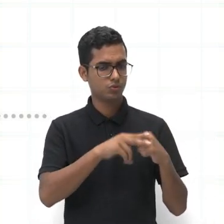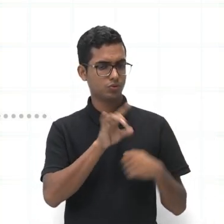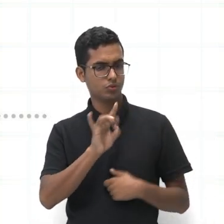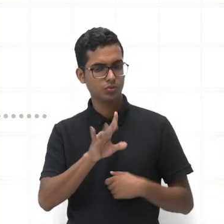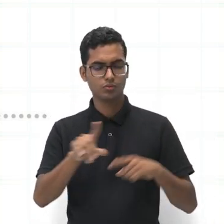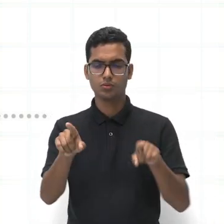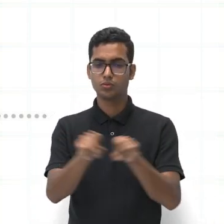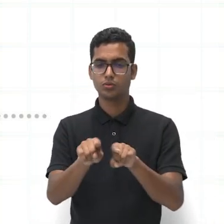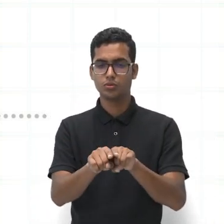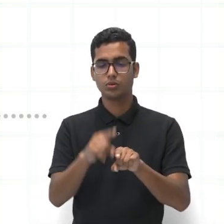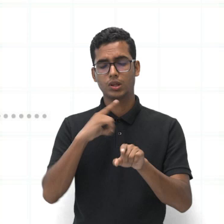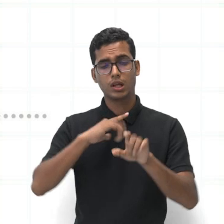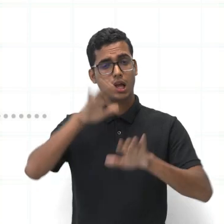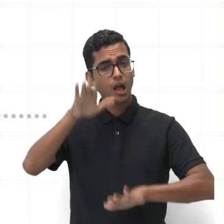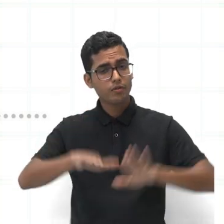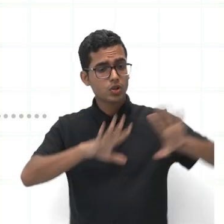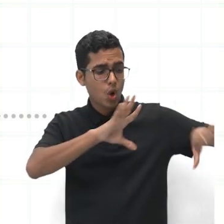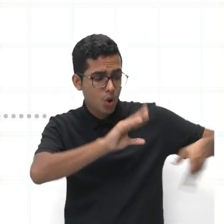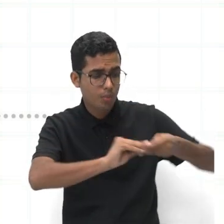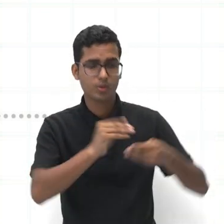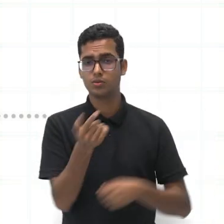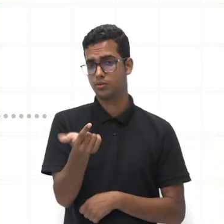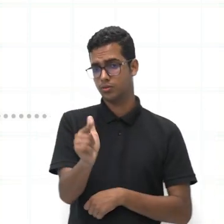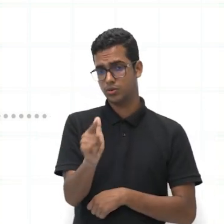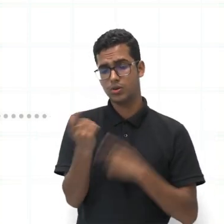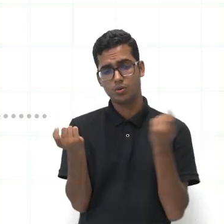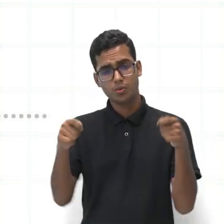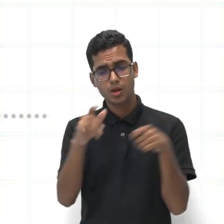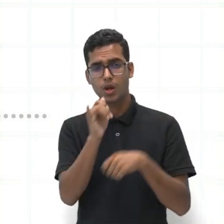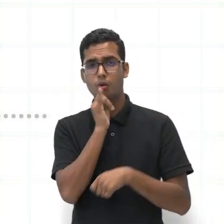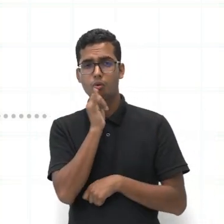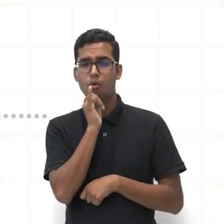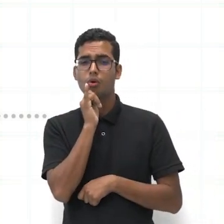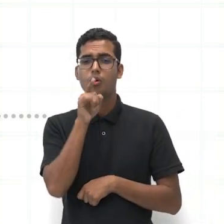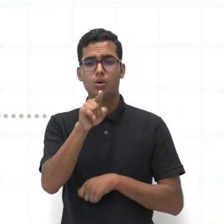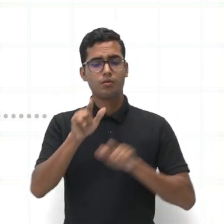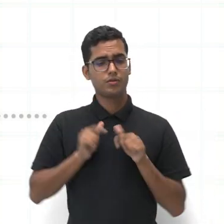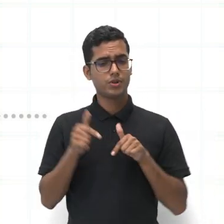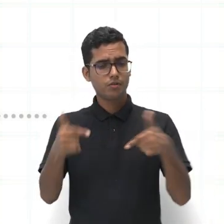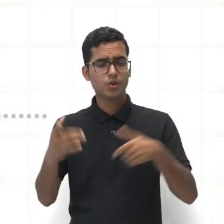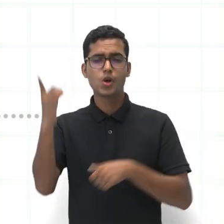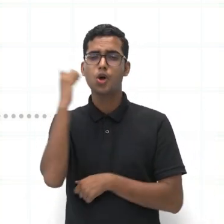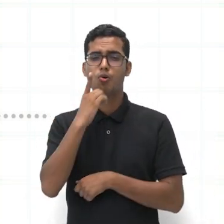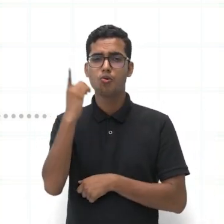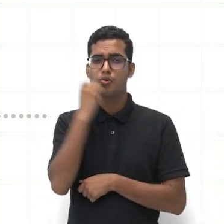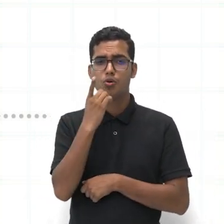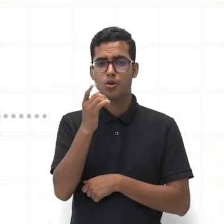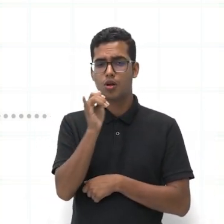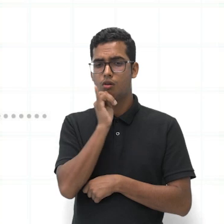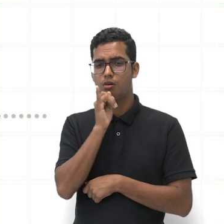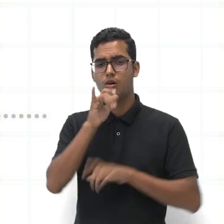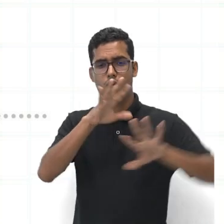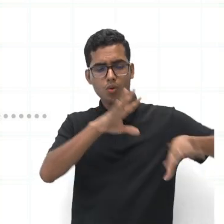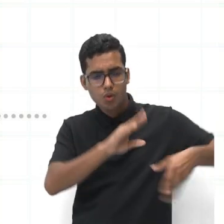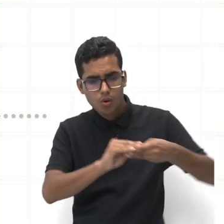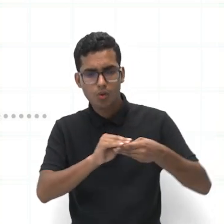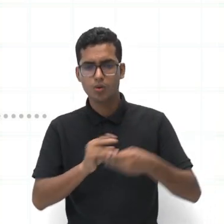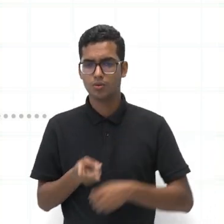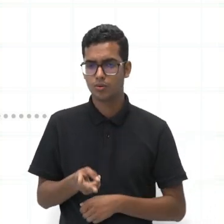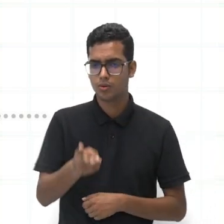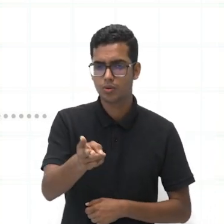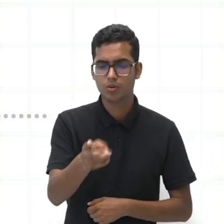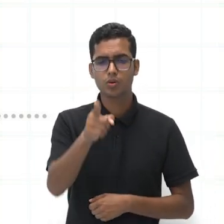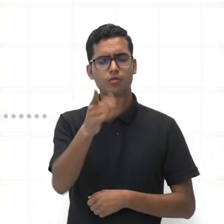teremos complemento, tá? Então, complemento pode ser o que você faz todo dia é o complemento. O que